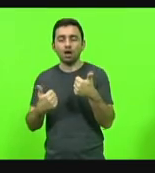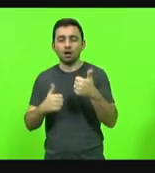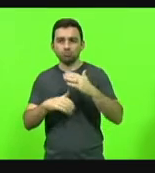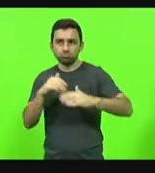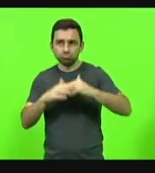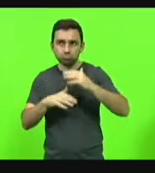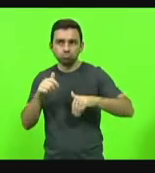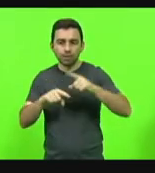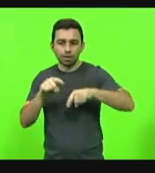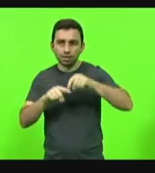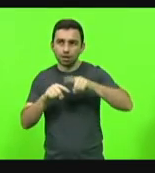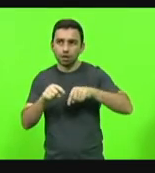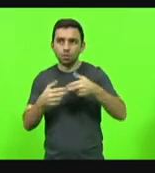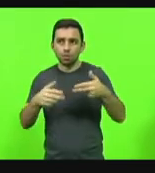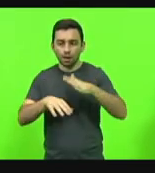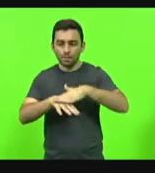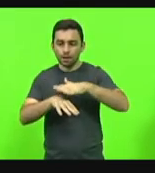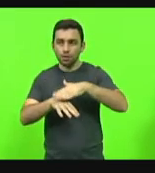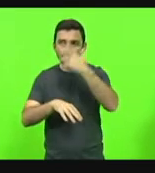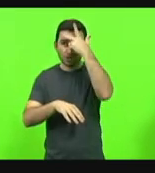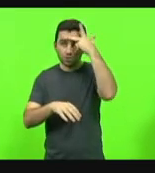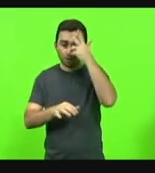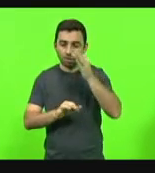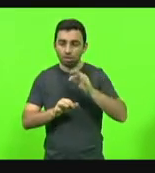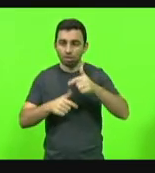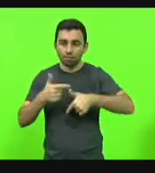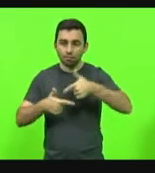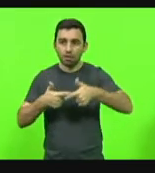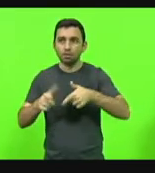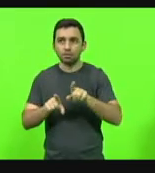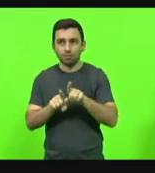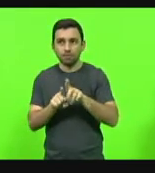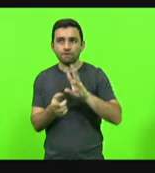e mãos dos manipuladores de alimentos.